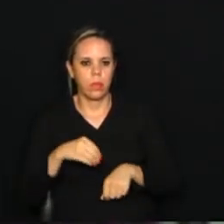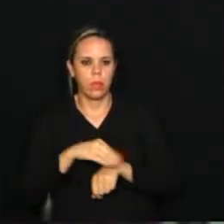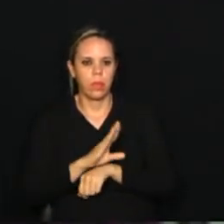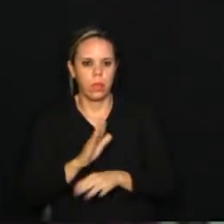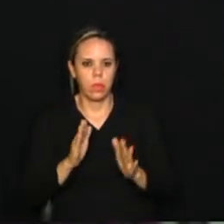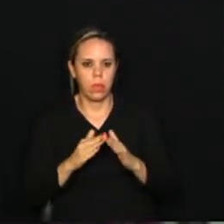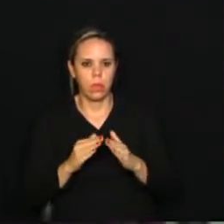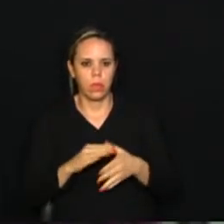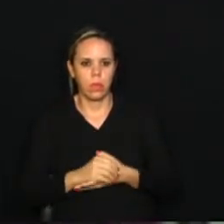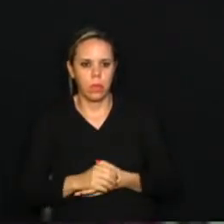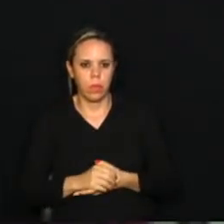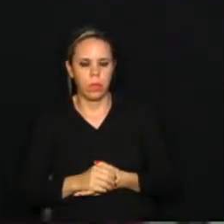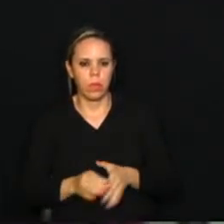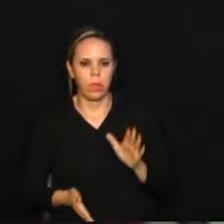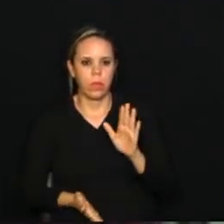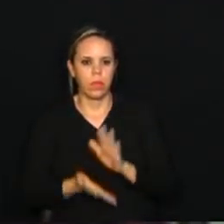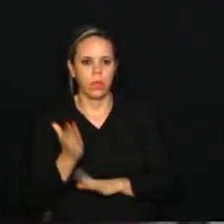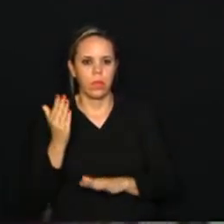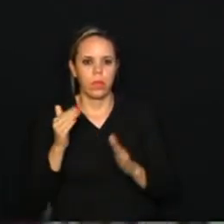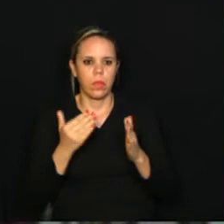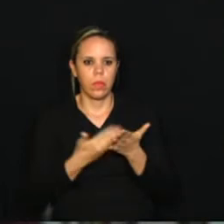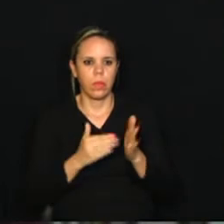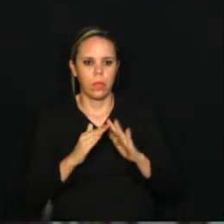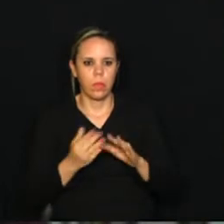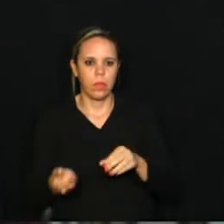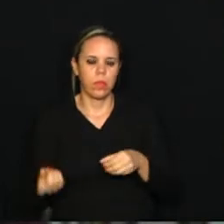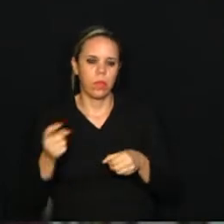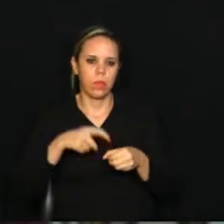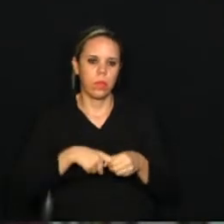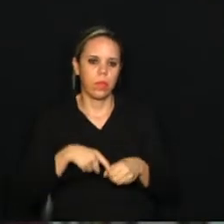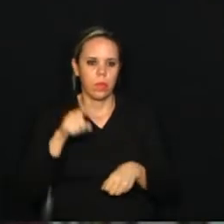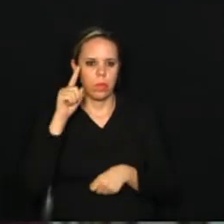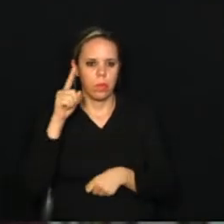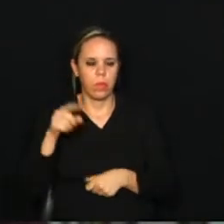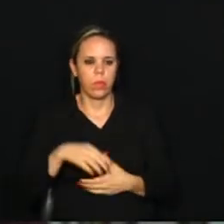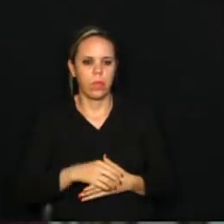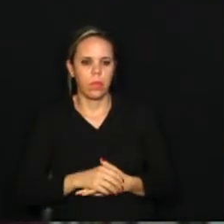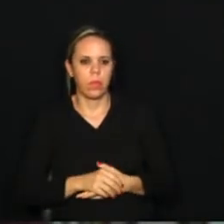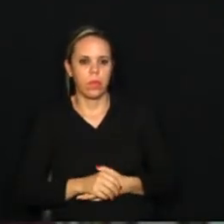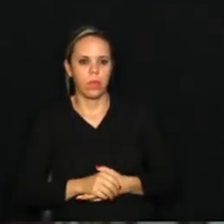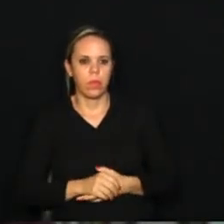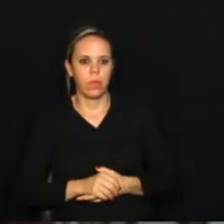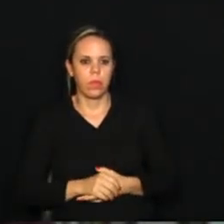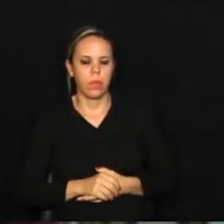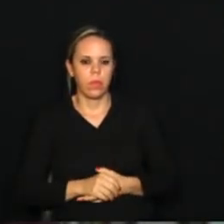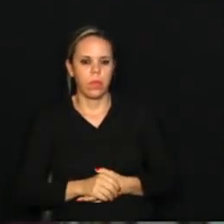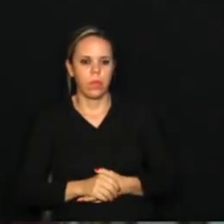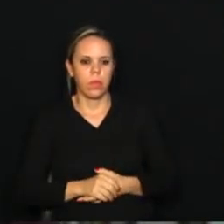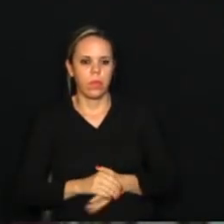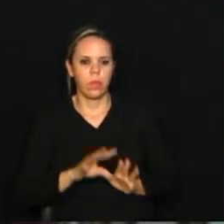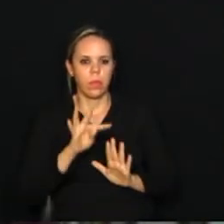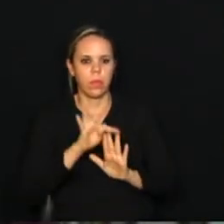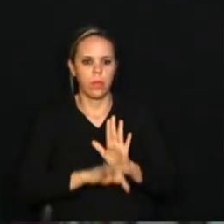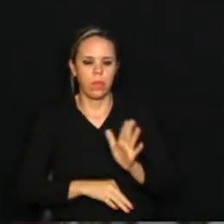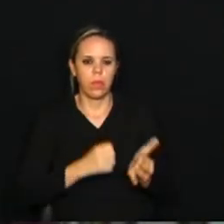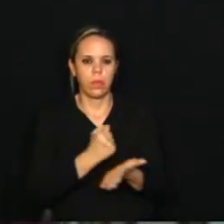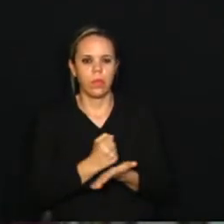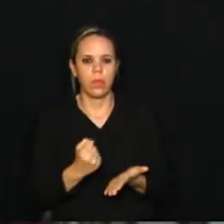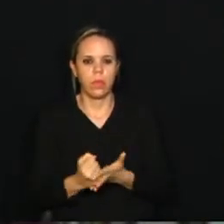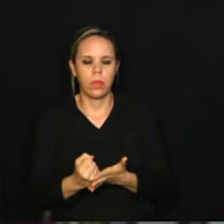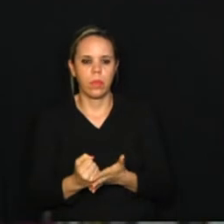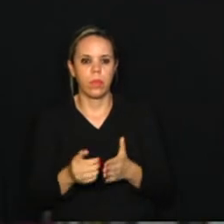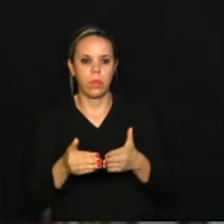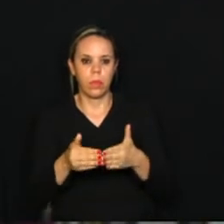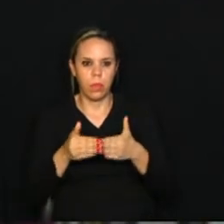para casa quando sai da escola e traz de novo no dia seguinte, né? através de um termo de comodato, como a